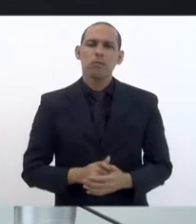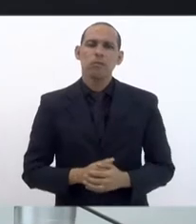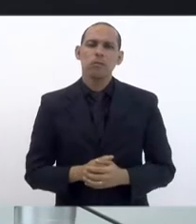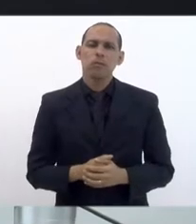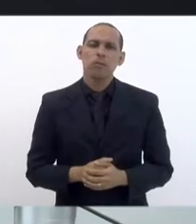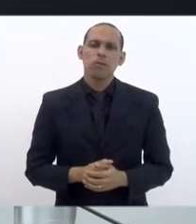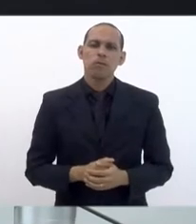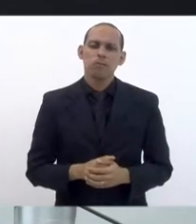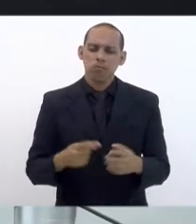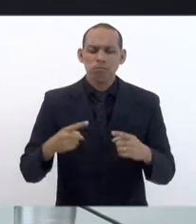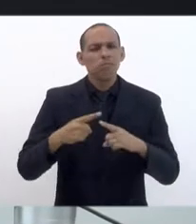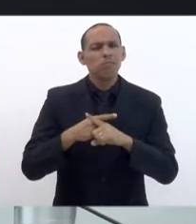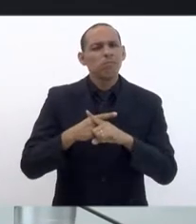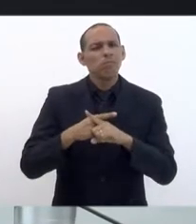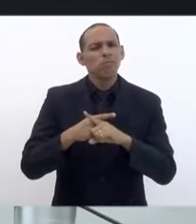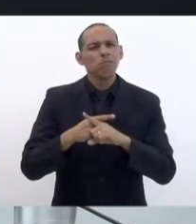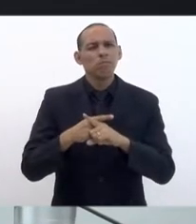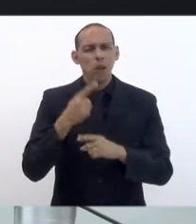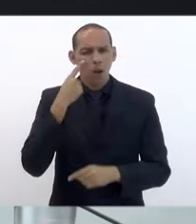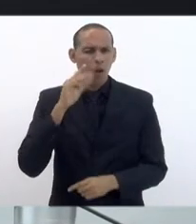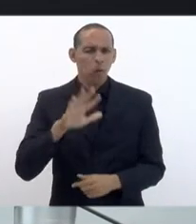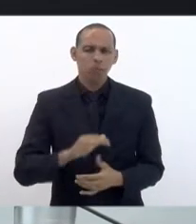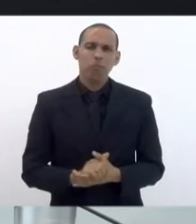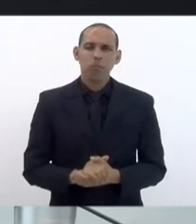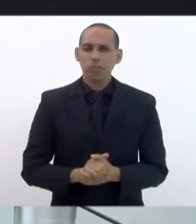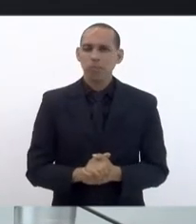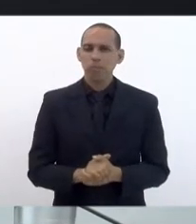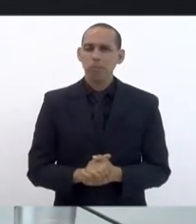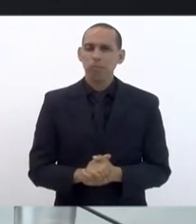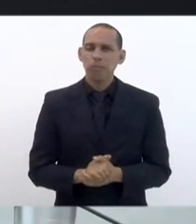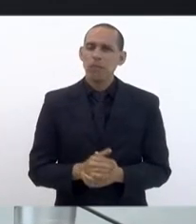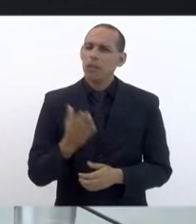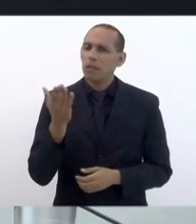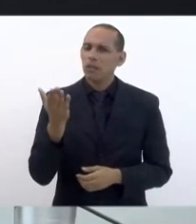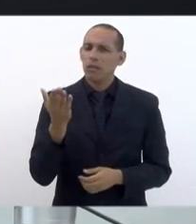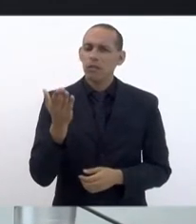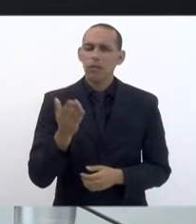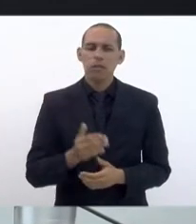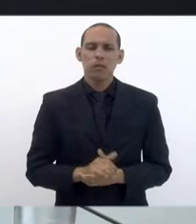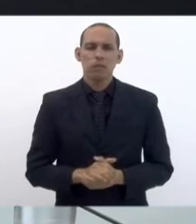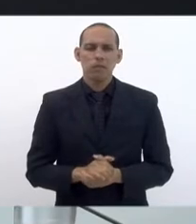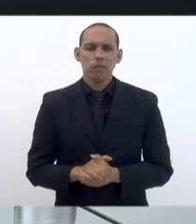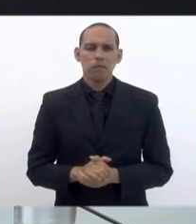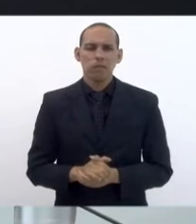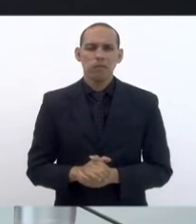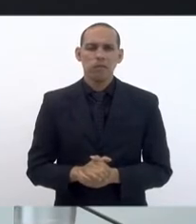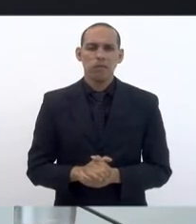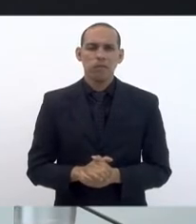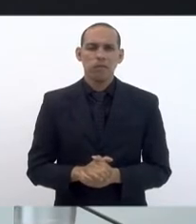uma contradição, senhor presidente. Olha só. O senhor deu.